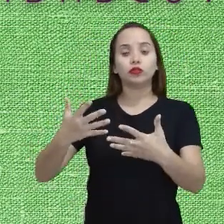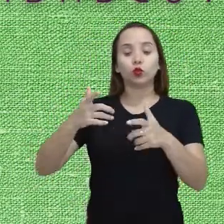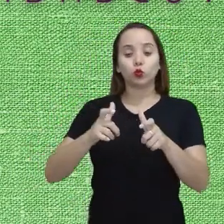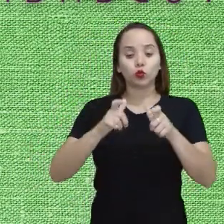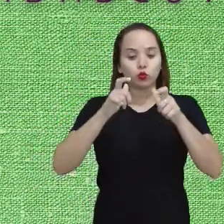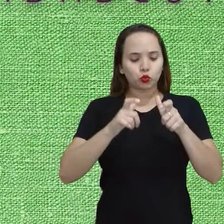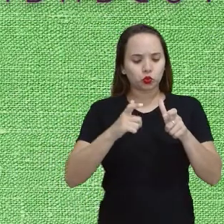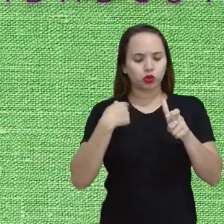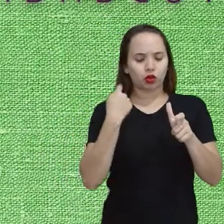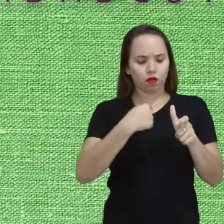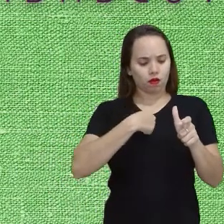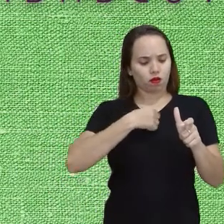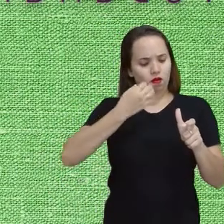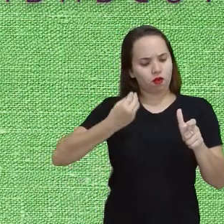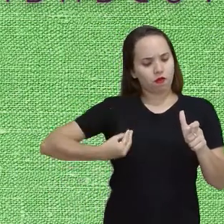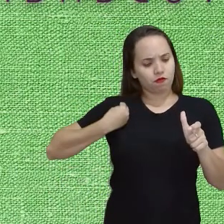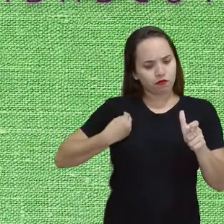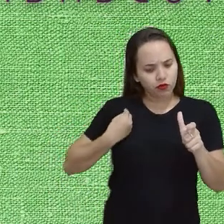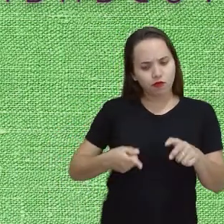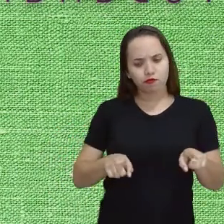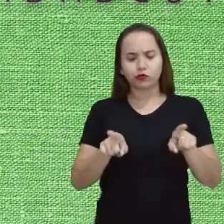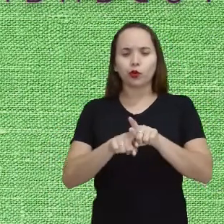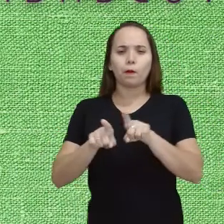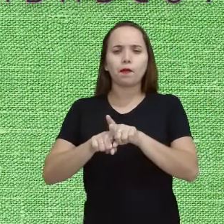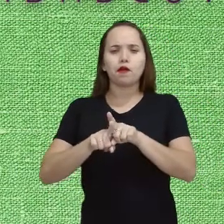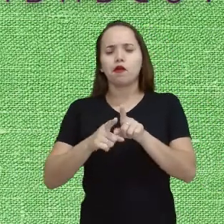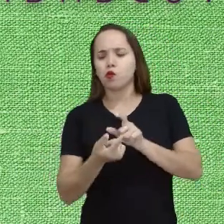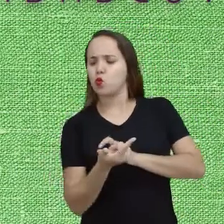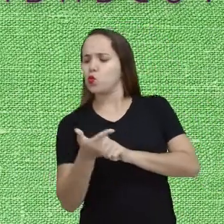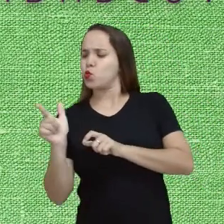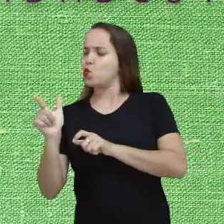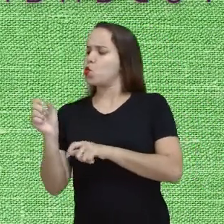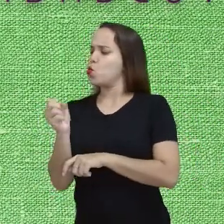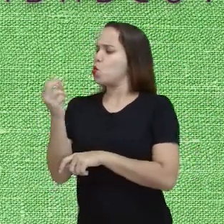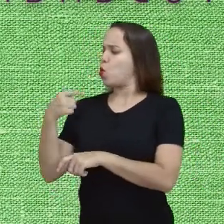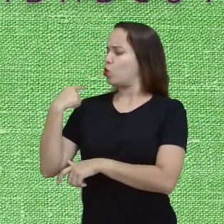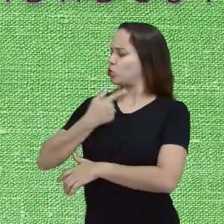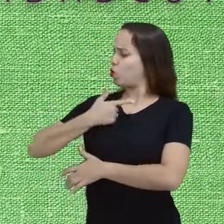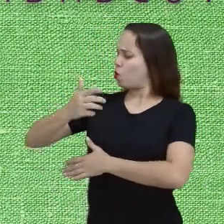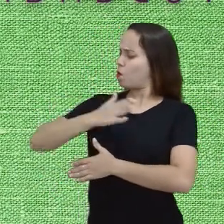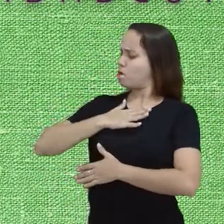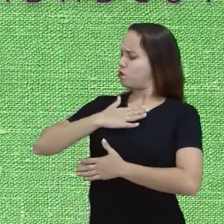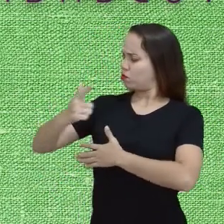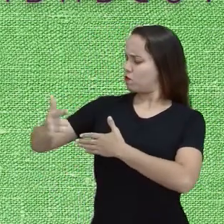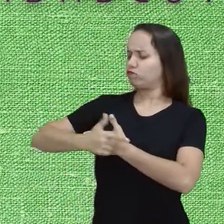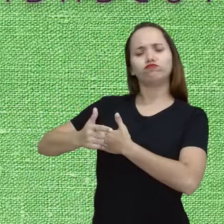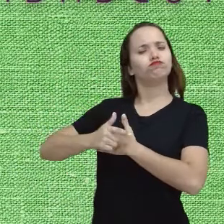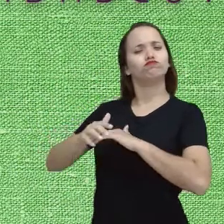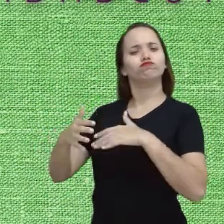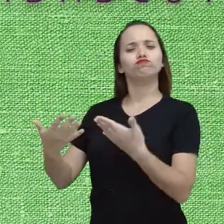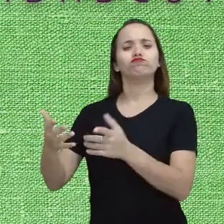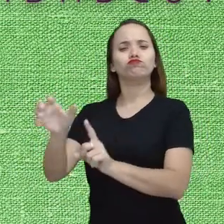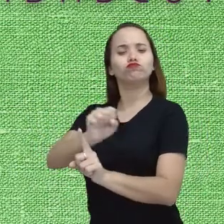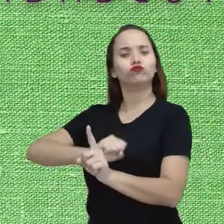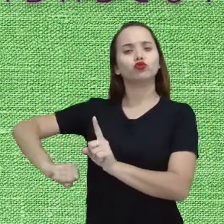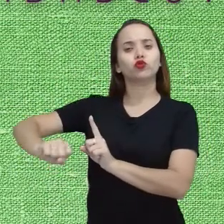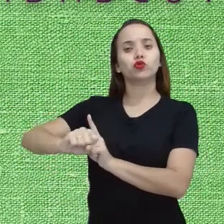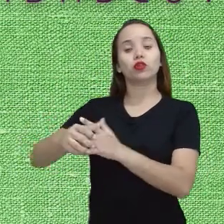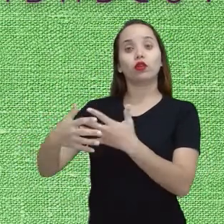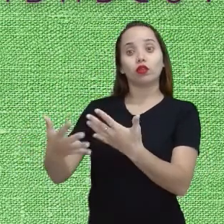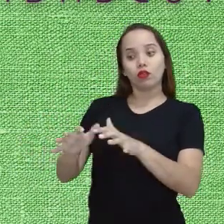gente vive, né, ou de quem a gente é e do nosso papel na sociedade, gera pra gente uma noção